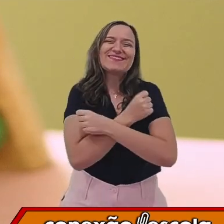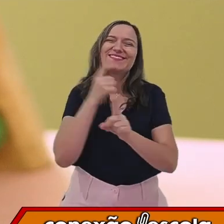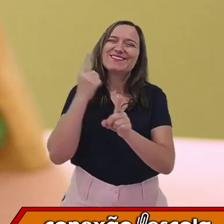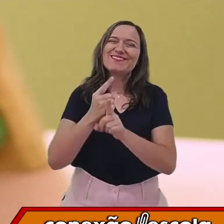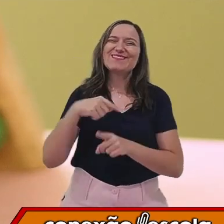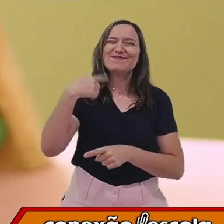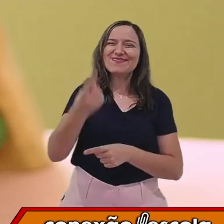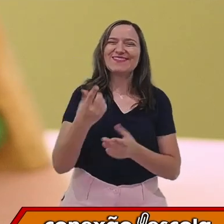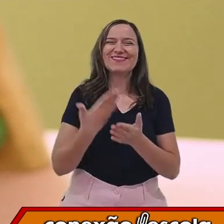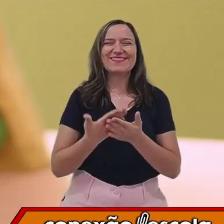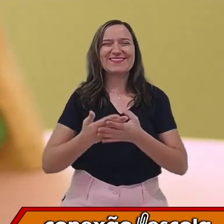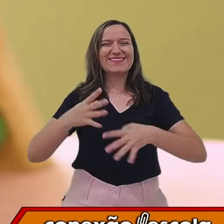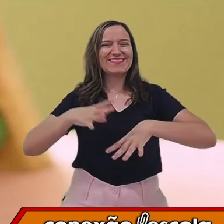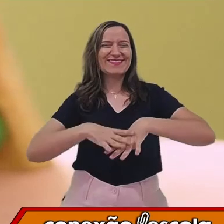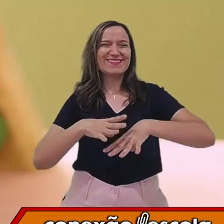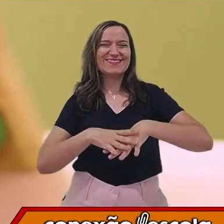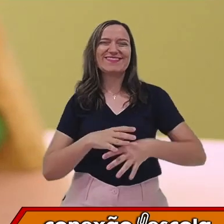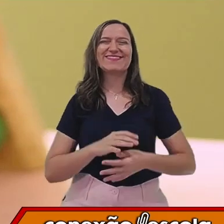aula de matemática